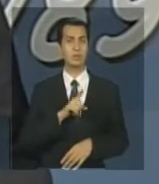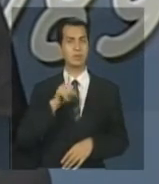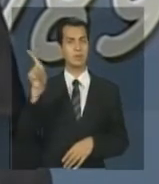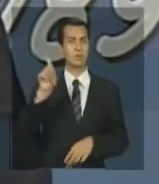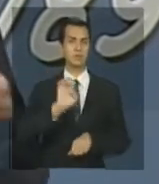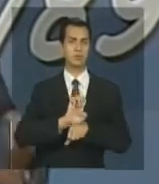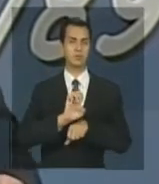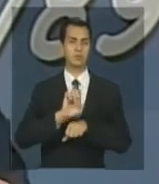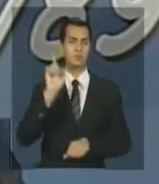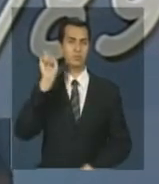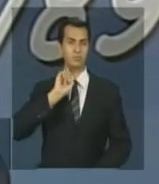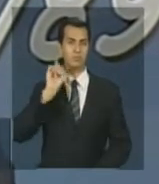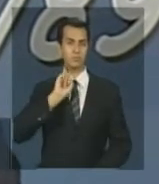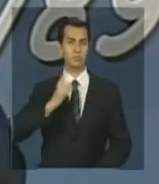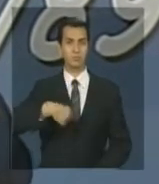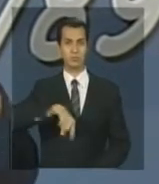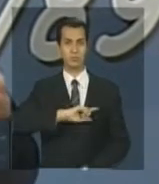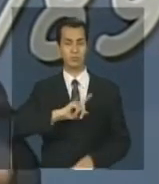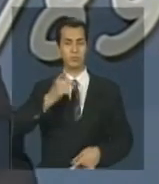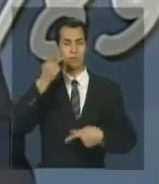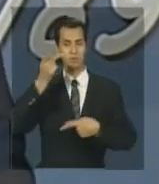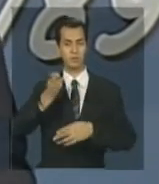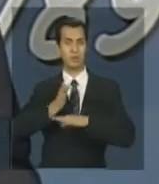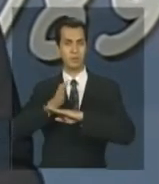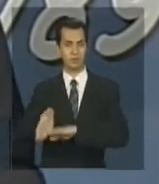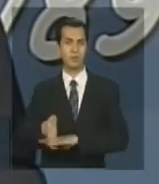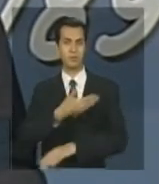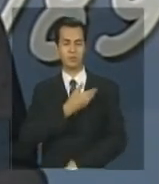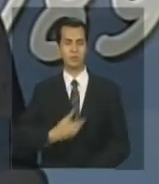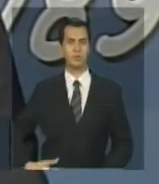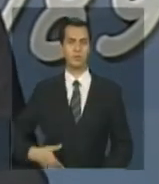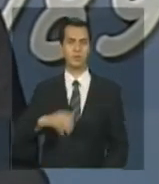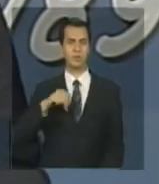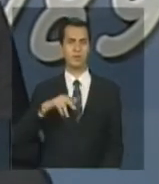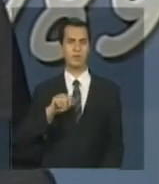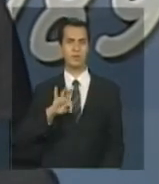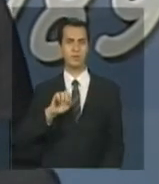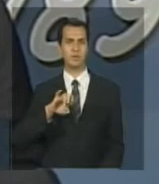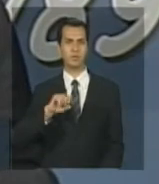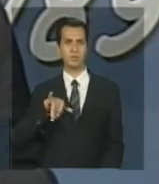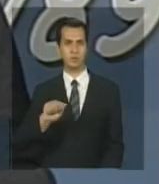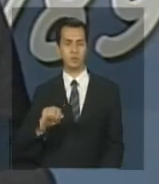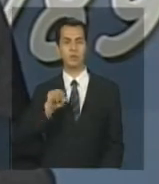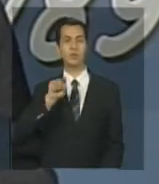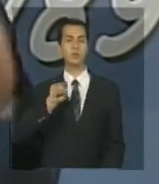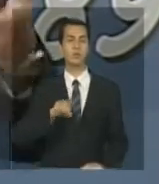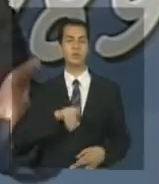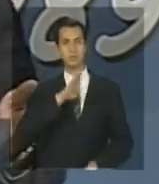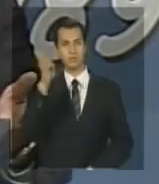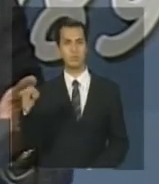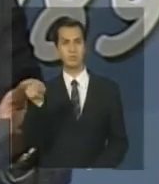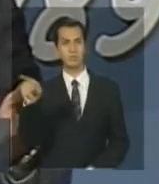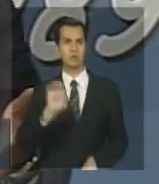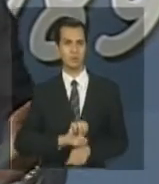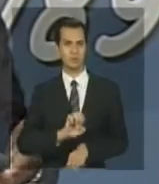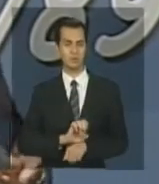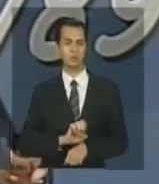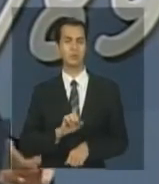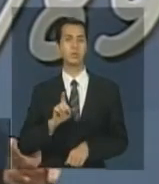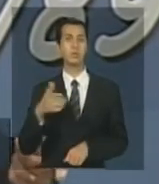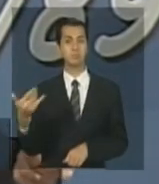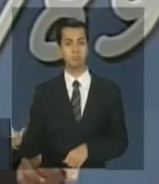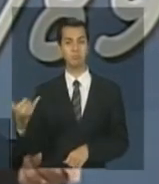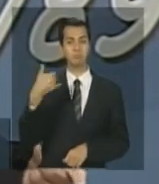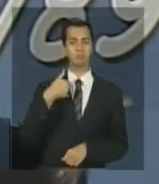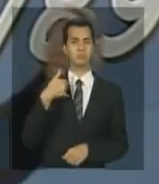quando da visita o governador Anastasia a visita as autoridades daquele estado essa situação foi